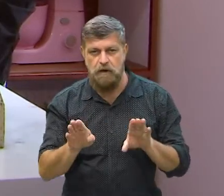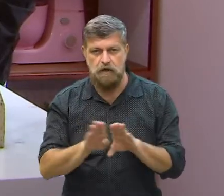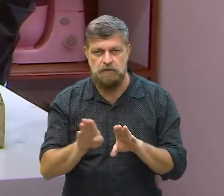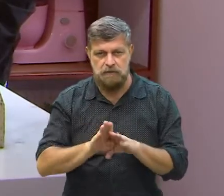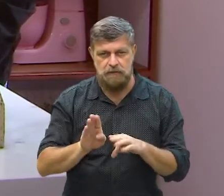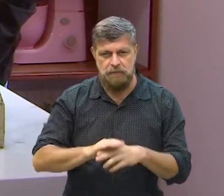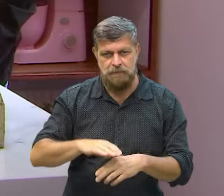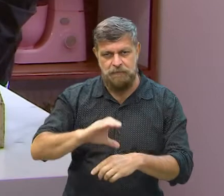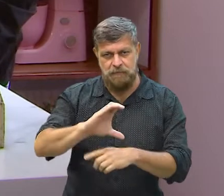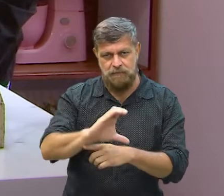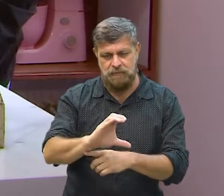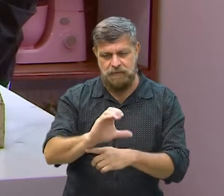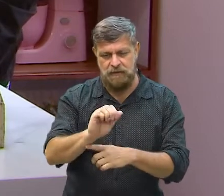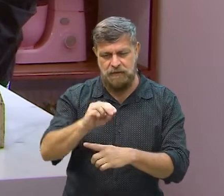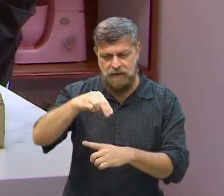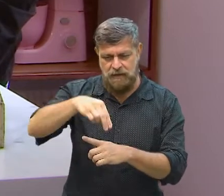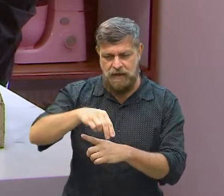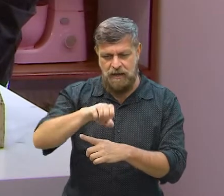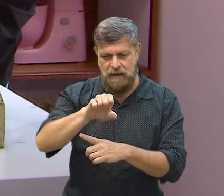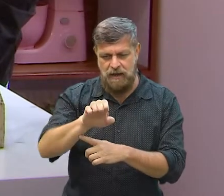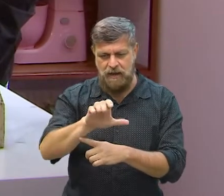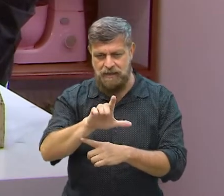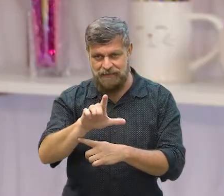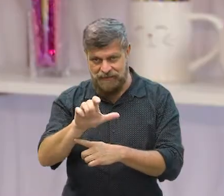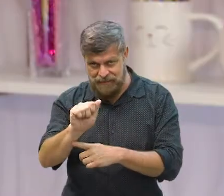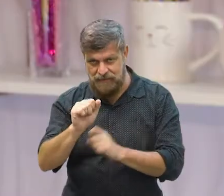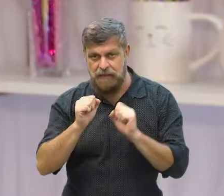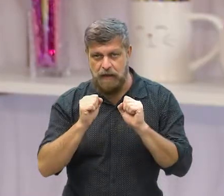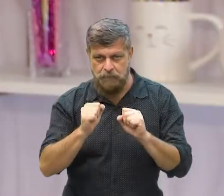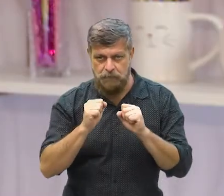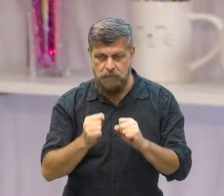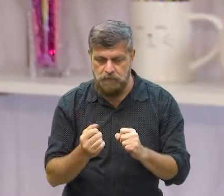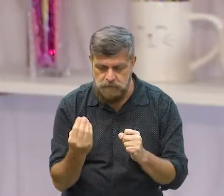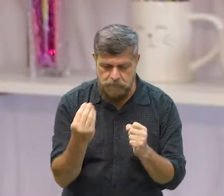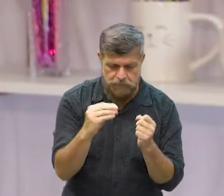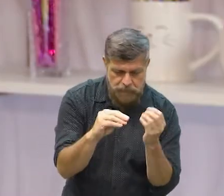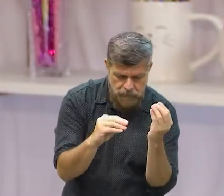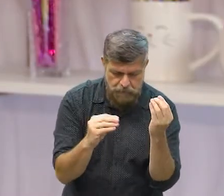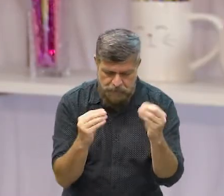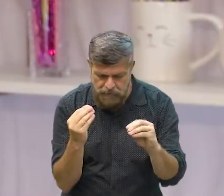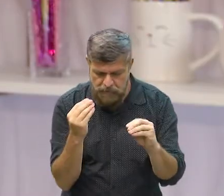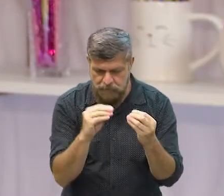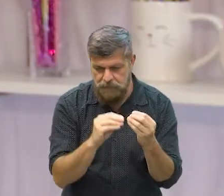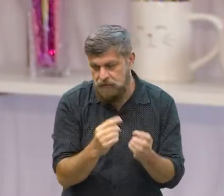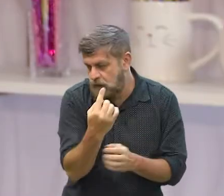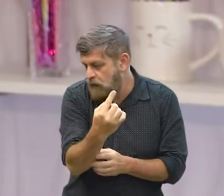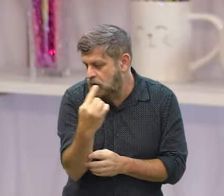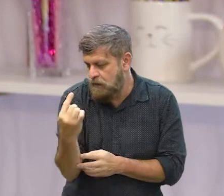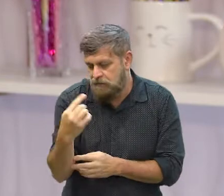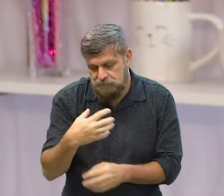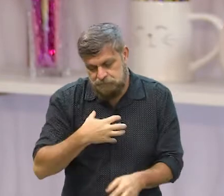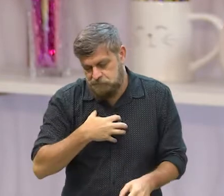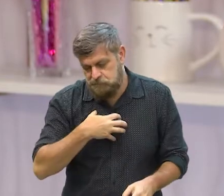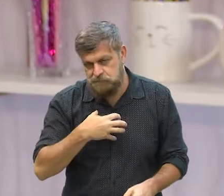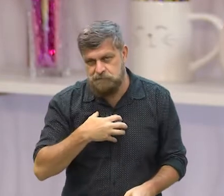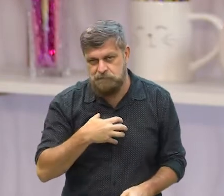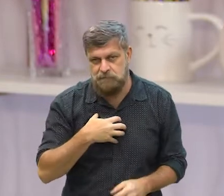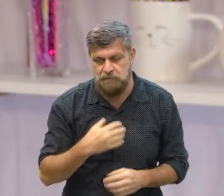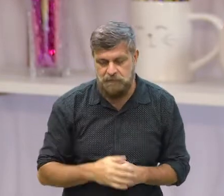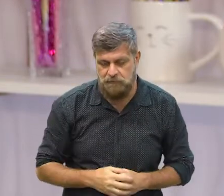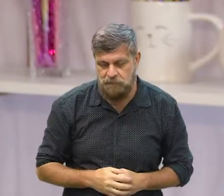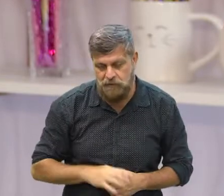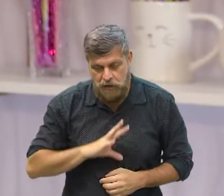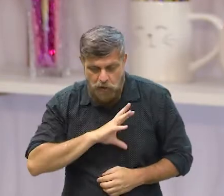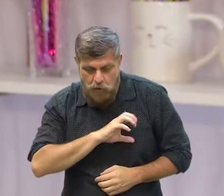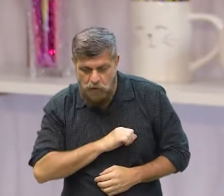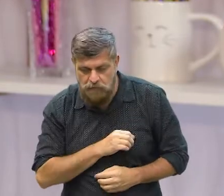na massa, porque a banoffee tem, Tem. né? Então a gente pode colocar ali a gosto, né? Coloca ali o quanto baixa, o quanto